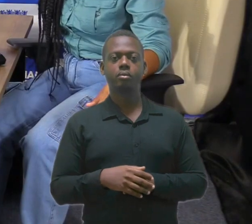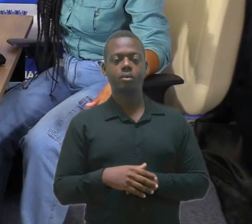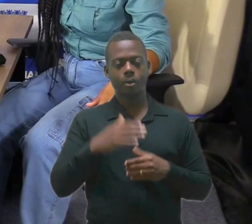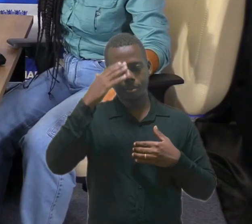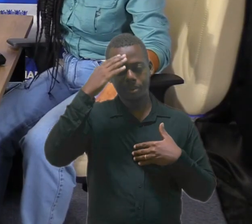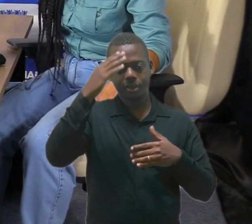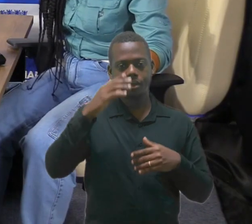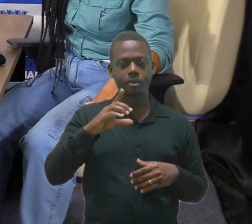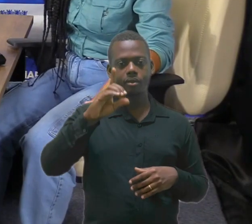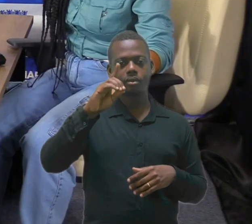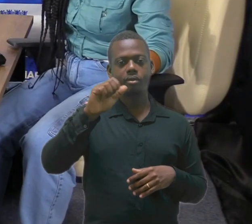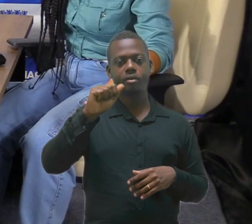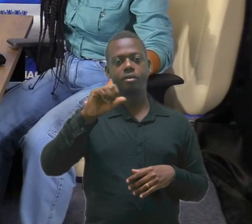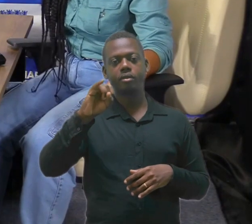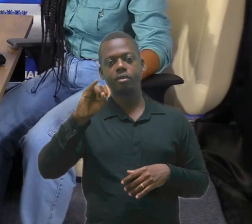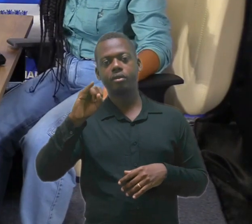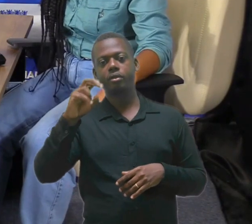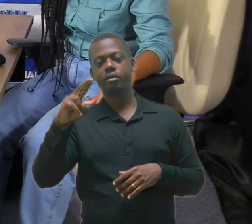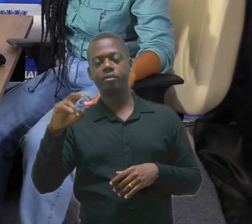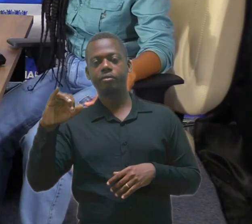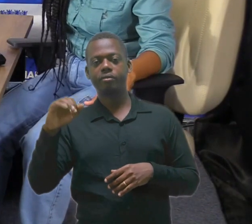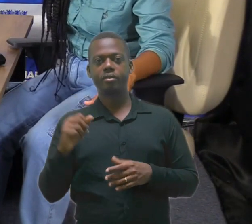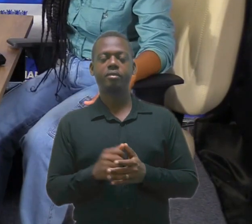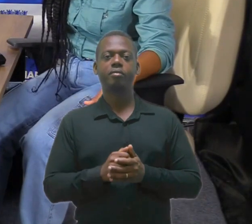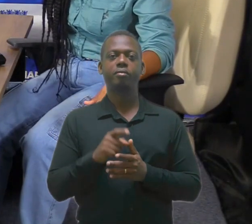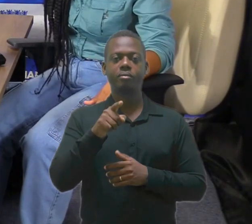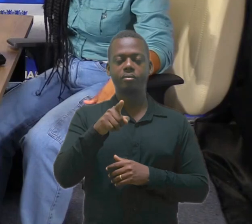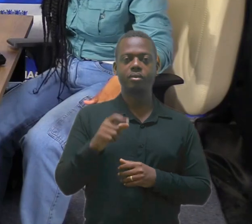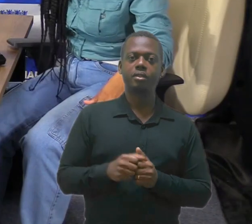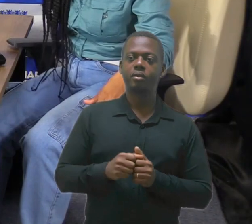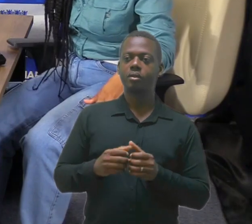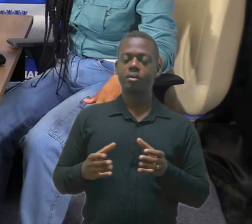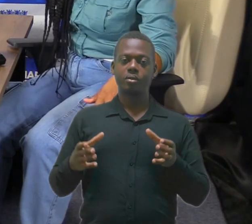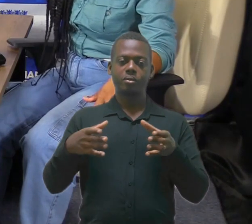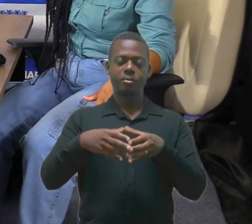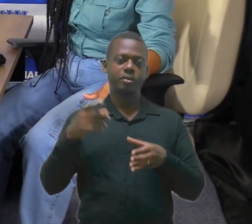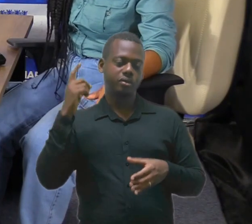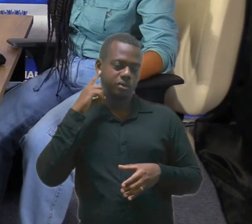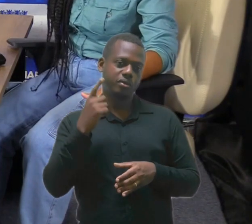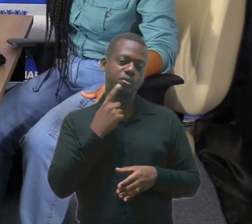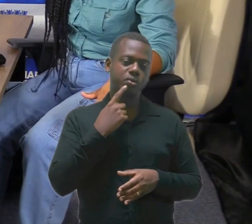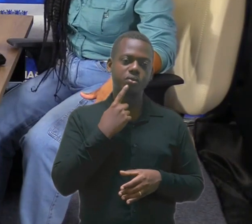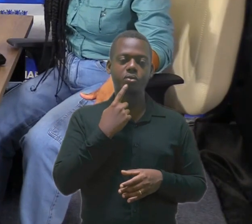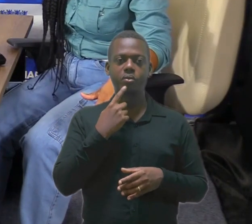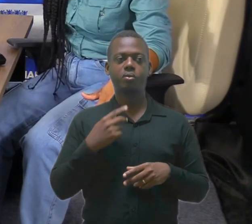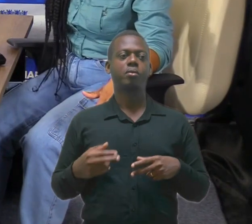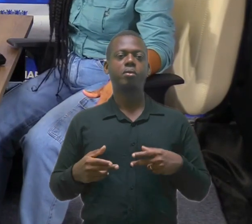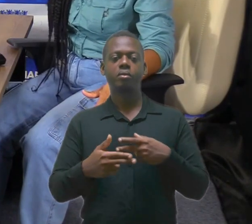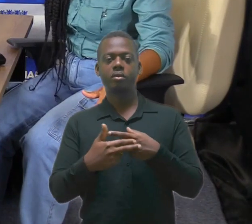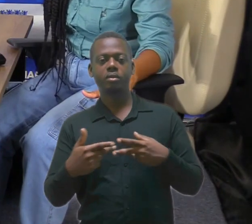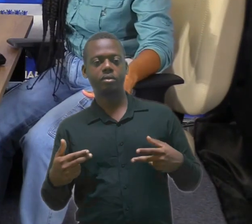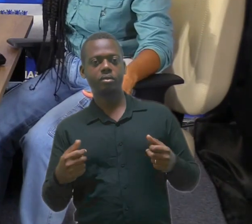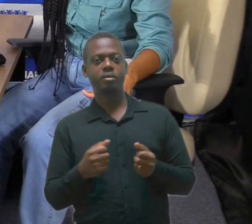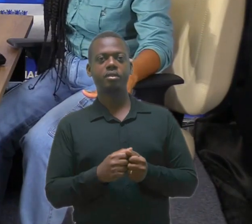Sim. Obrigado. Você agora entrou para a história da comunidade surda de Simões Filho, né? Você vê que eu falei algumas pessoas aqui que